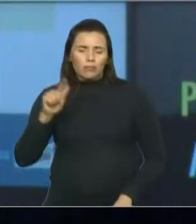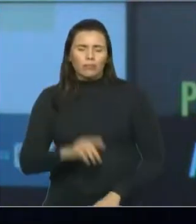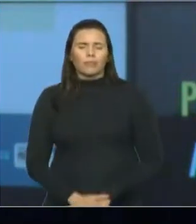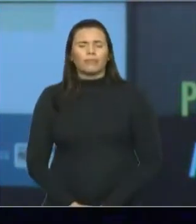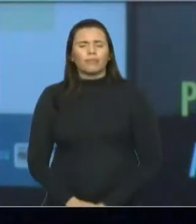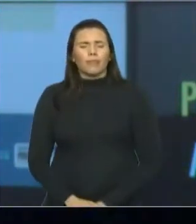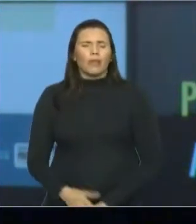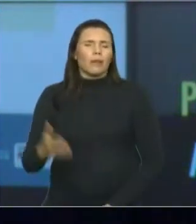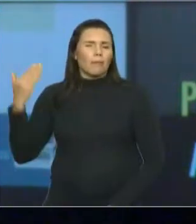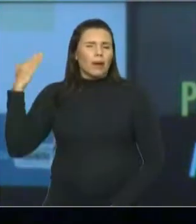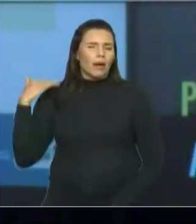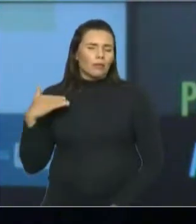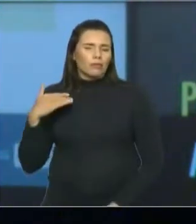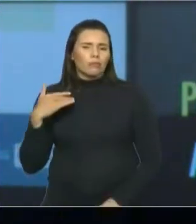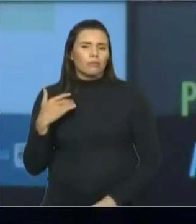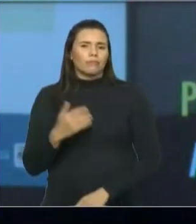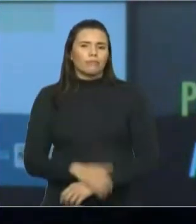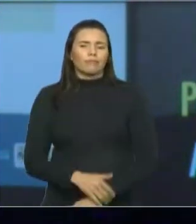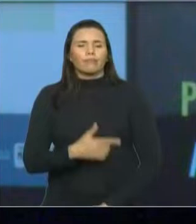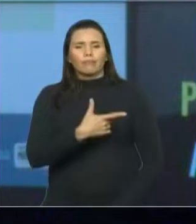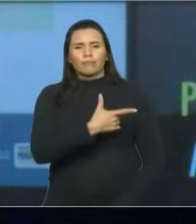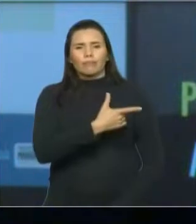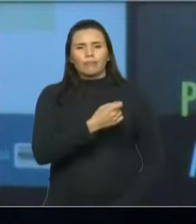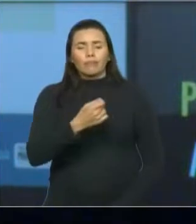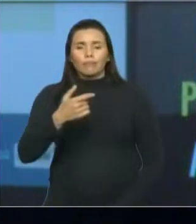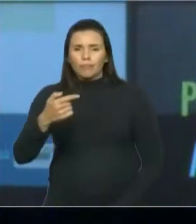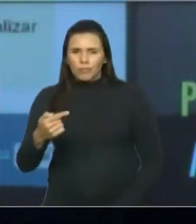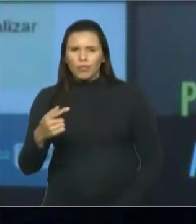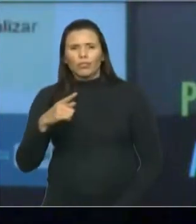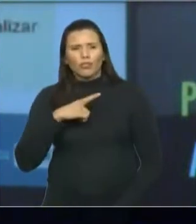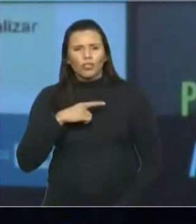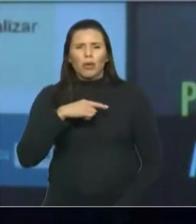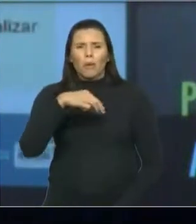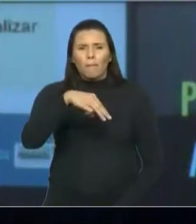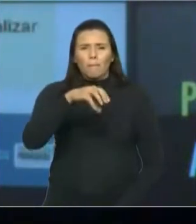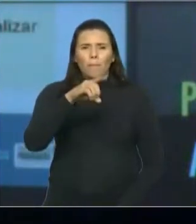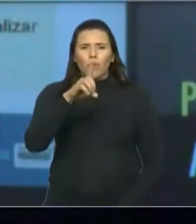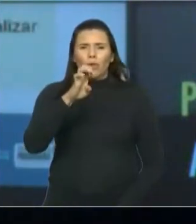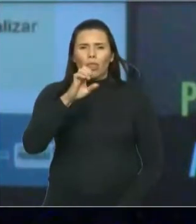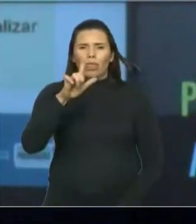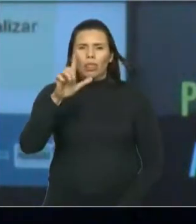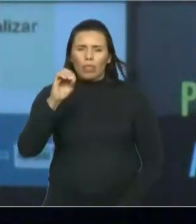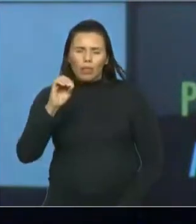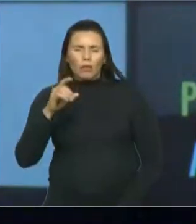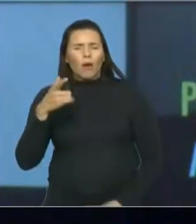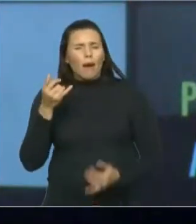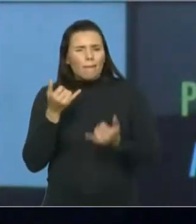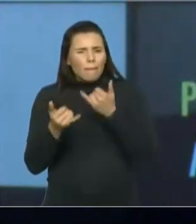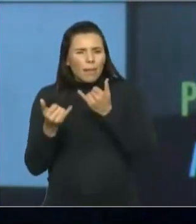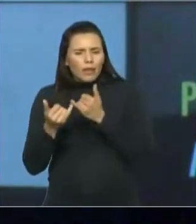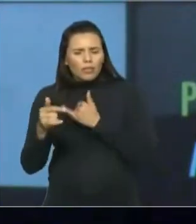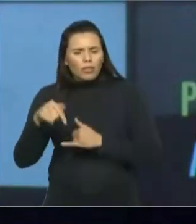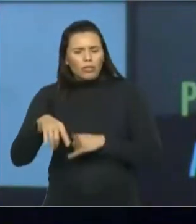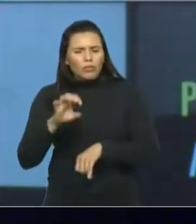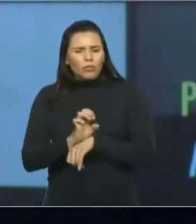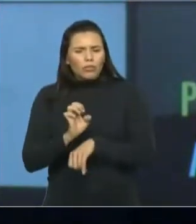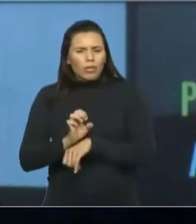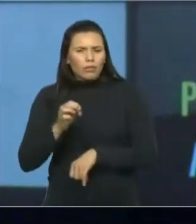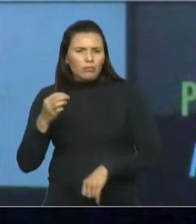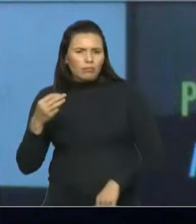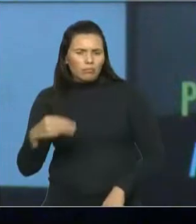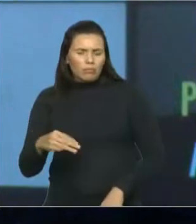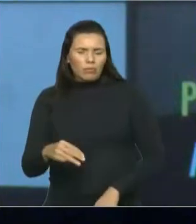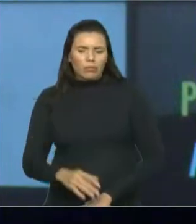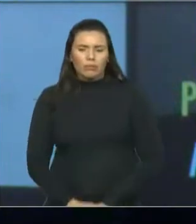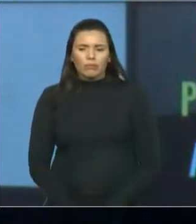parecido com o nosso. Pode passar 2 slides para a gente olhar a rede de saúde do Ceará até 2007. Então,